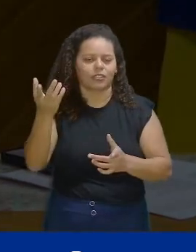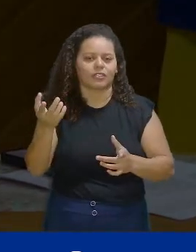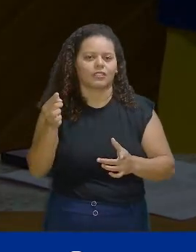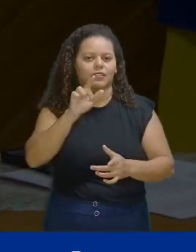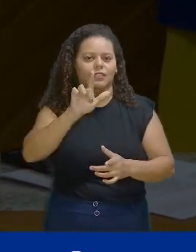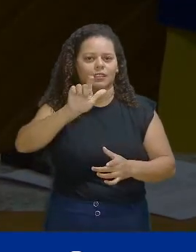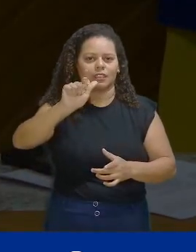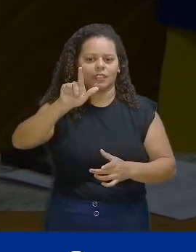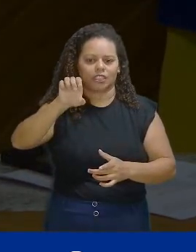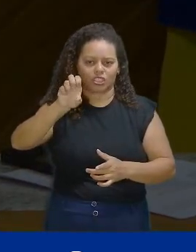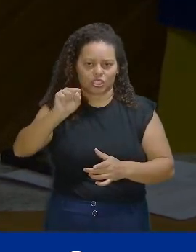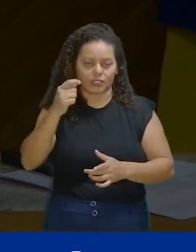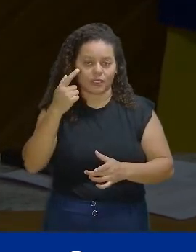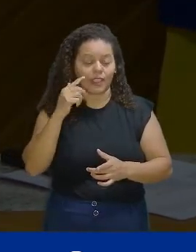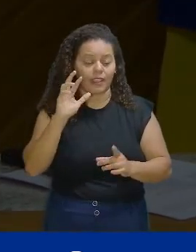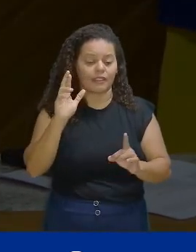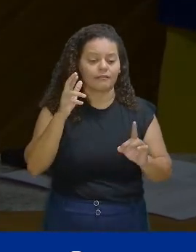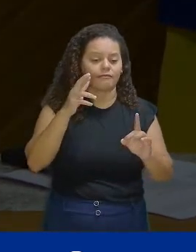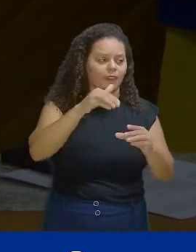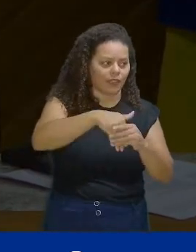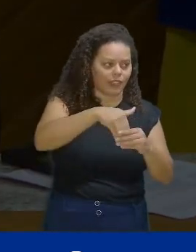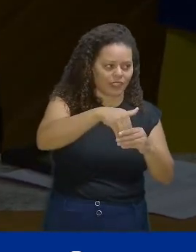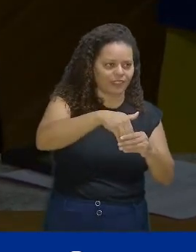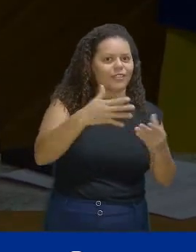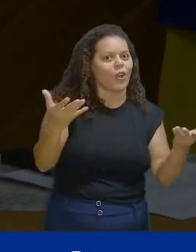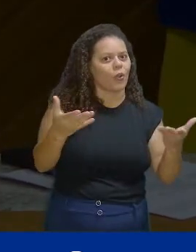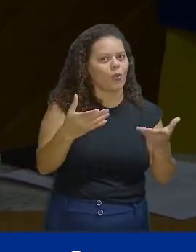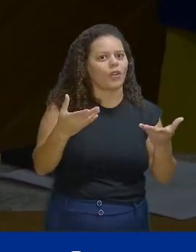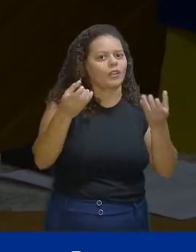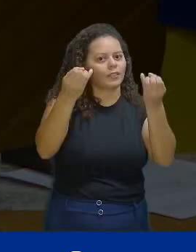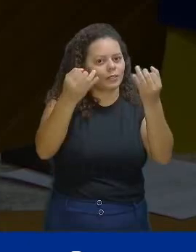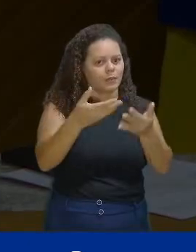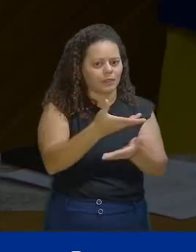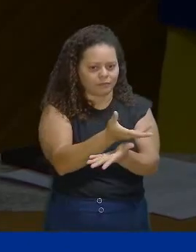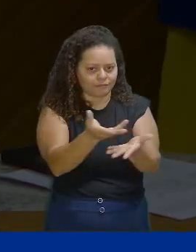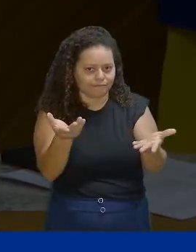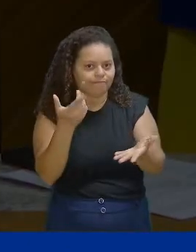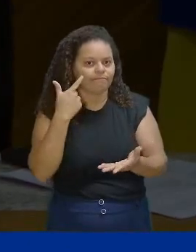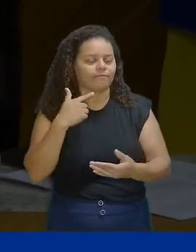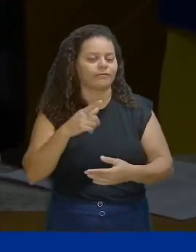monocraticamente ad referendo, e é exatamente isso que eu estou submetendo aos colegas, tá?